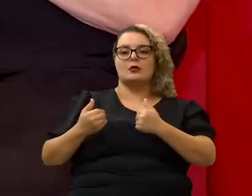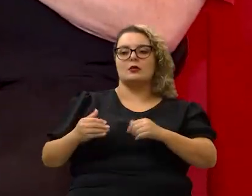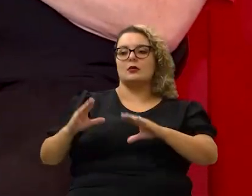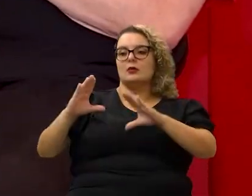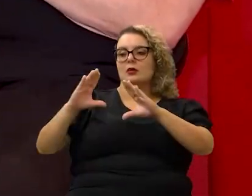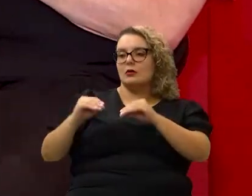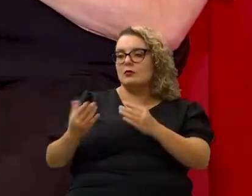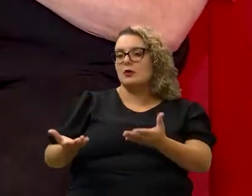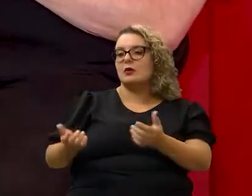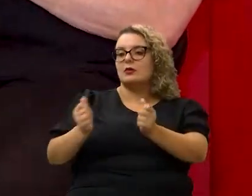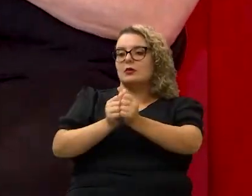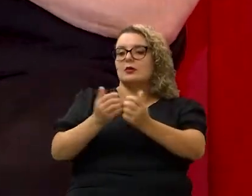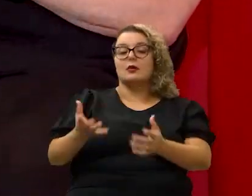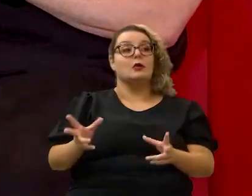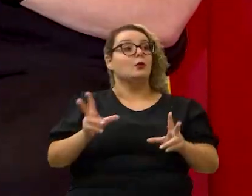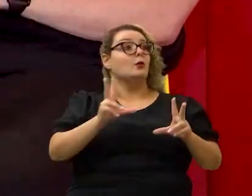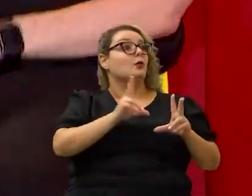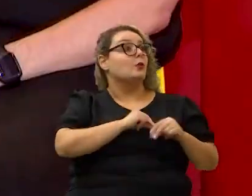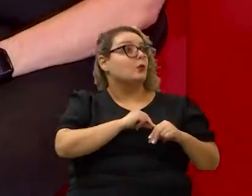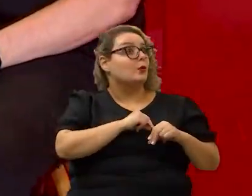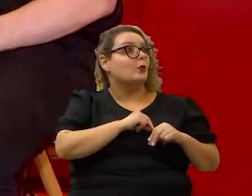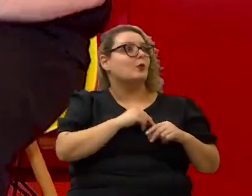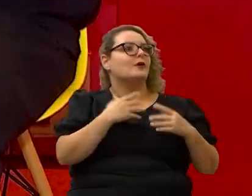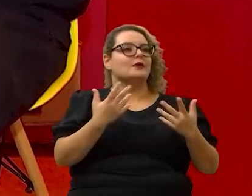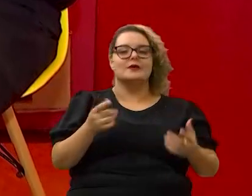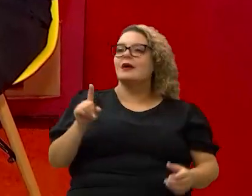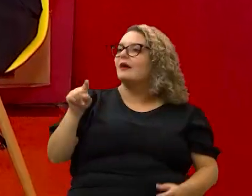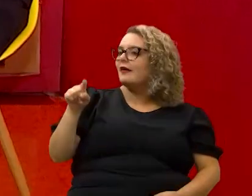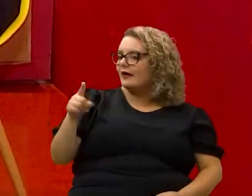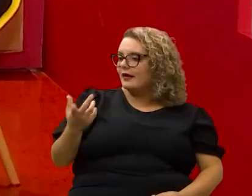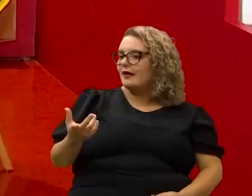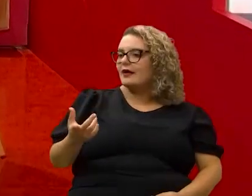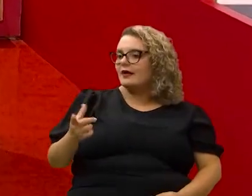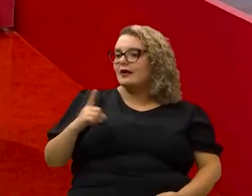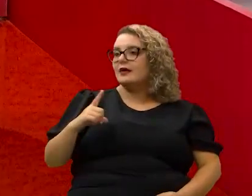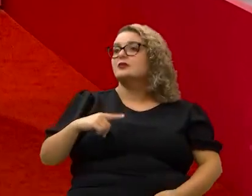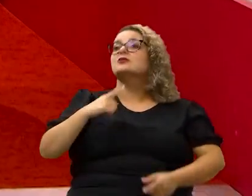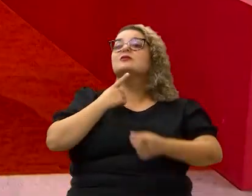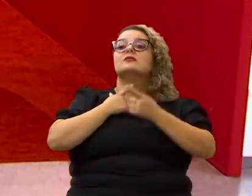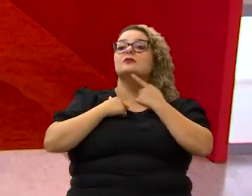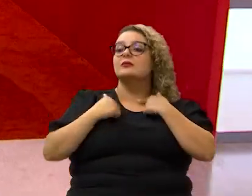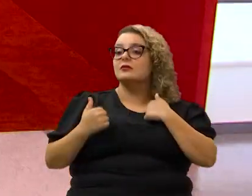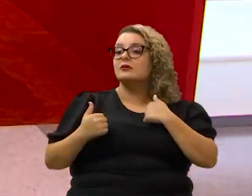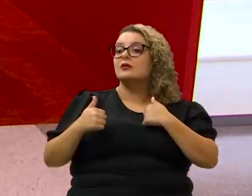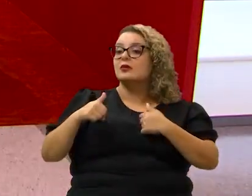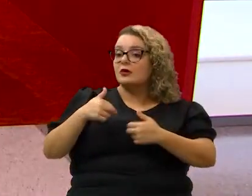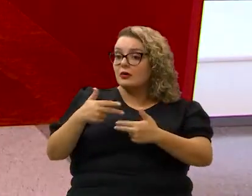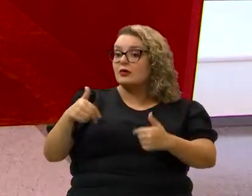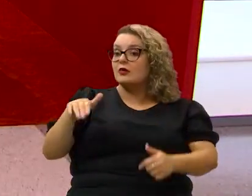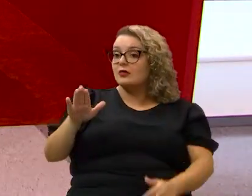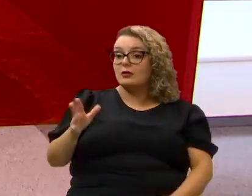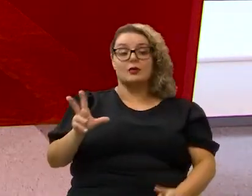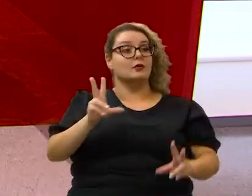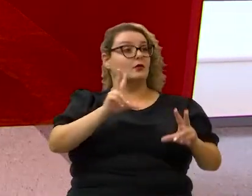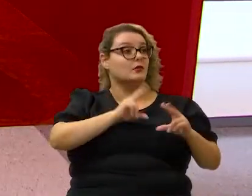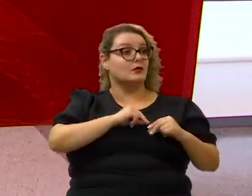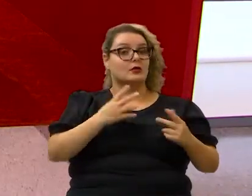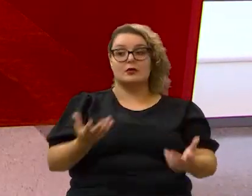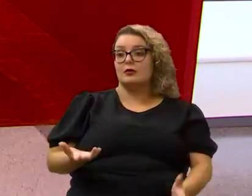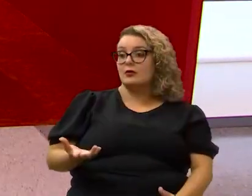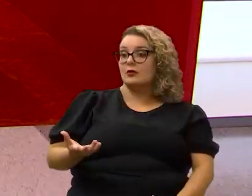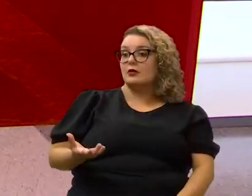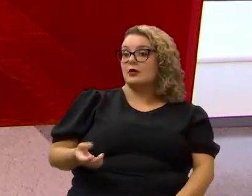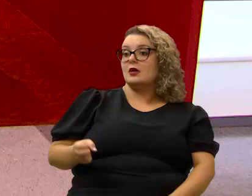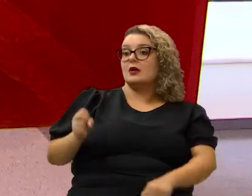com você. Que coisa impressionante, hein? Isso, e estava dizendo que tinha vontade de fazer coisas más, né? Como, por exemplo,